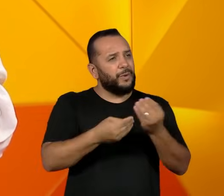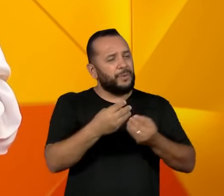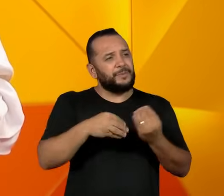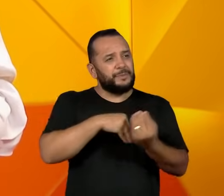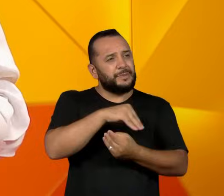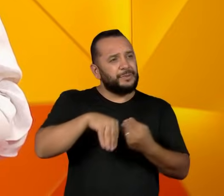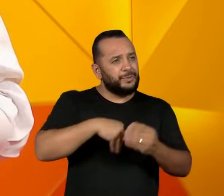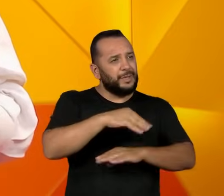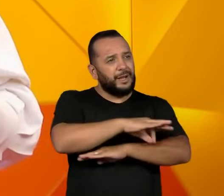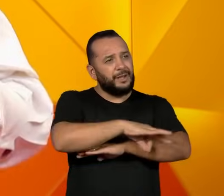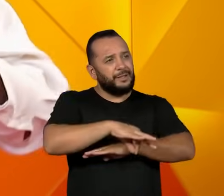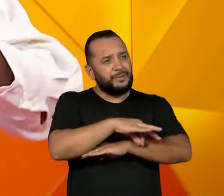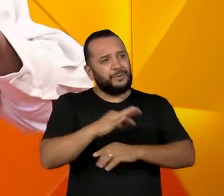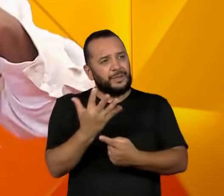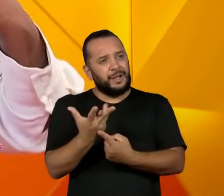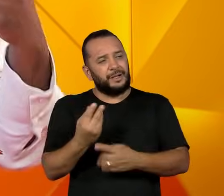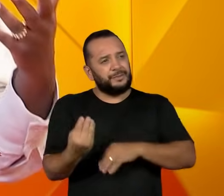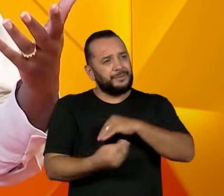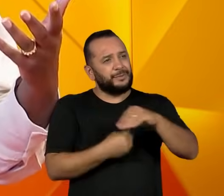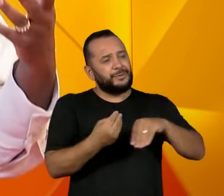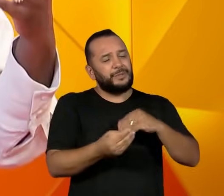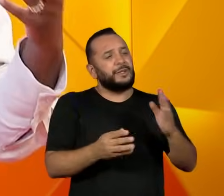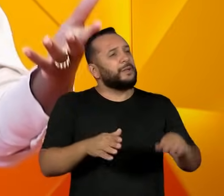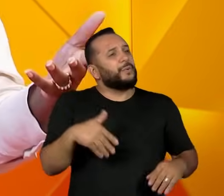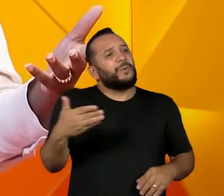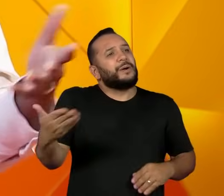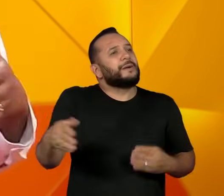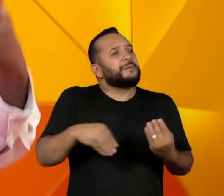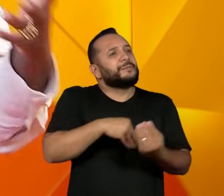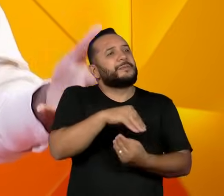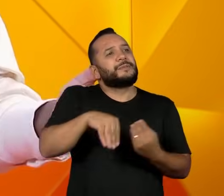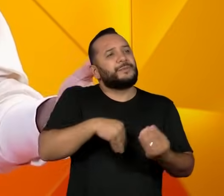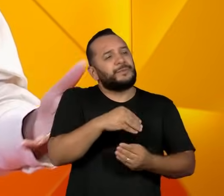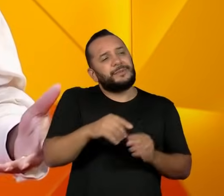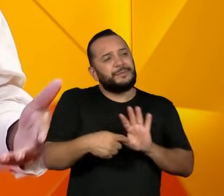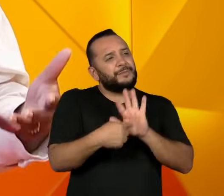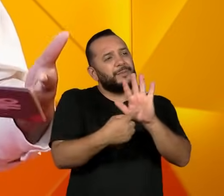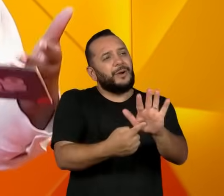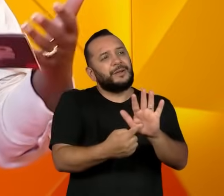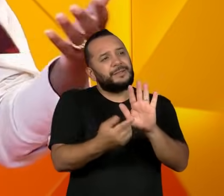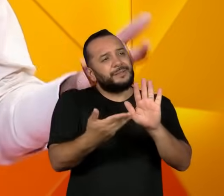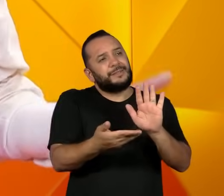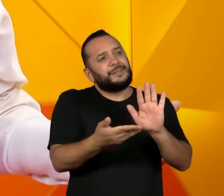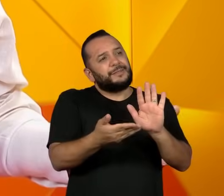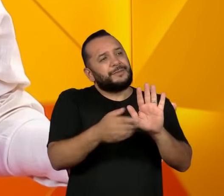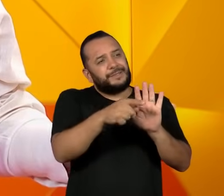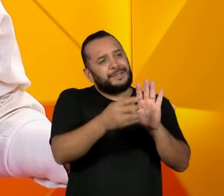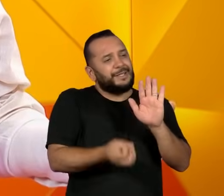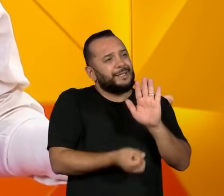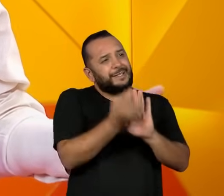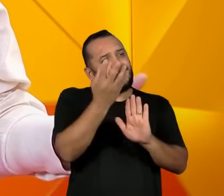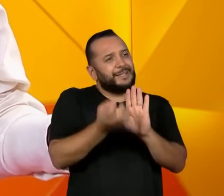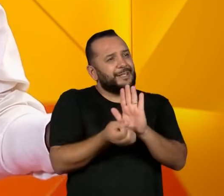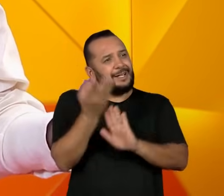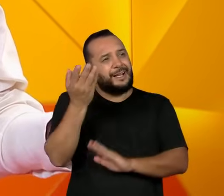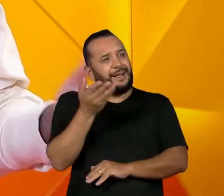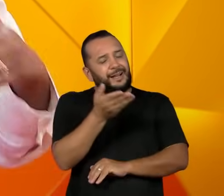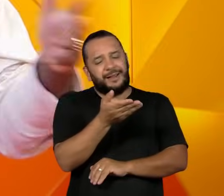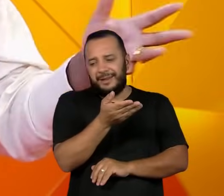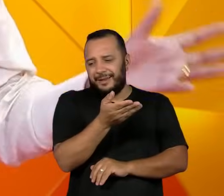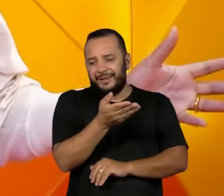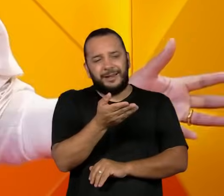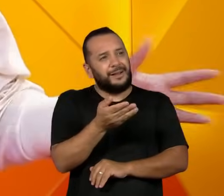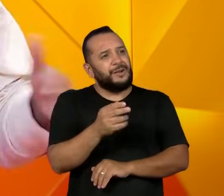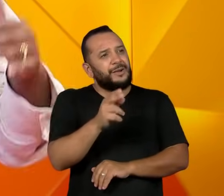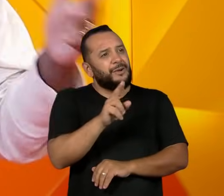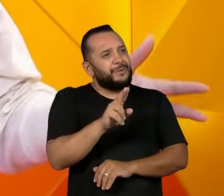misturam e quando é que essa mistura te oferece referências para que você possa criar na hora de você